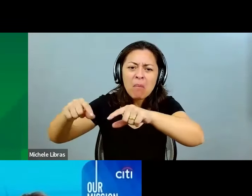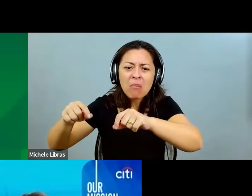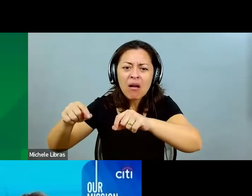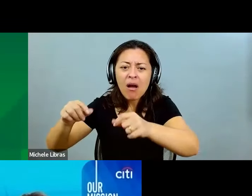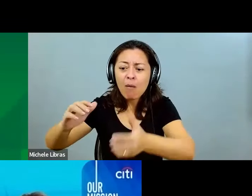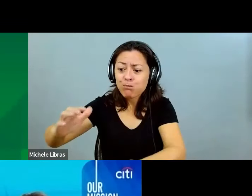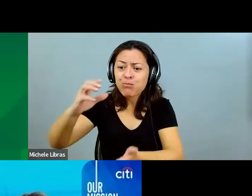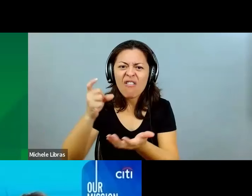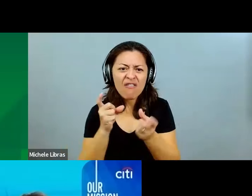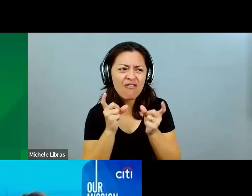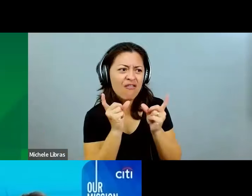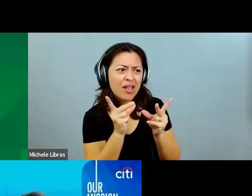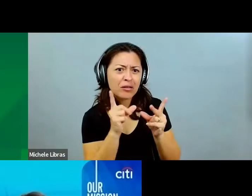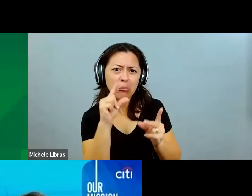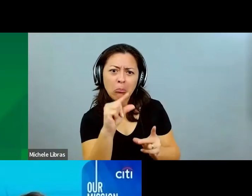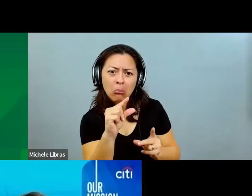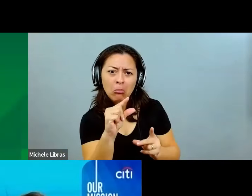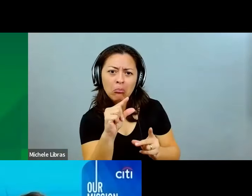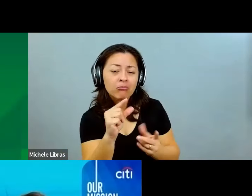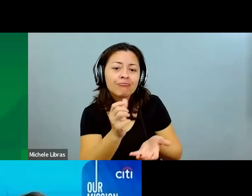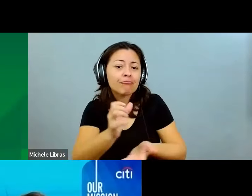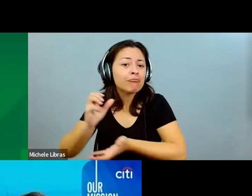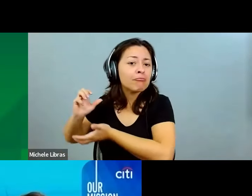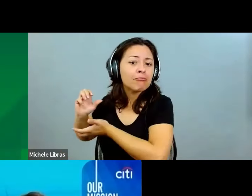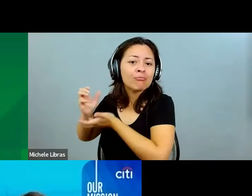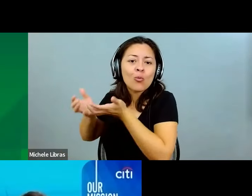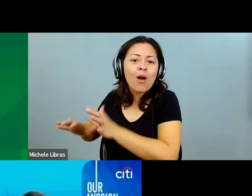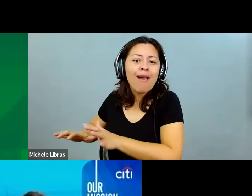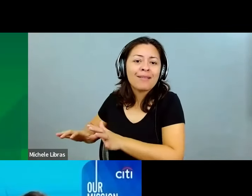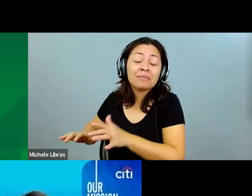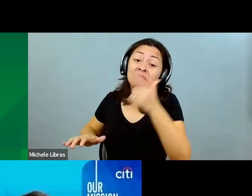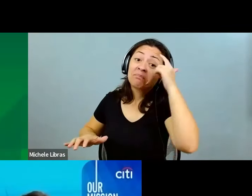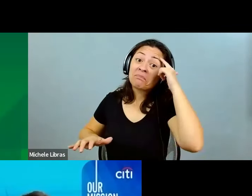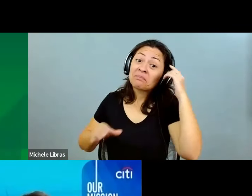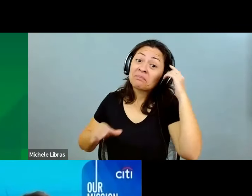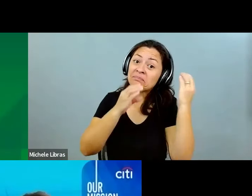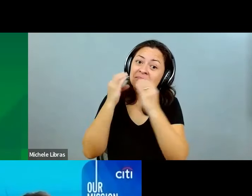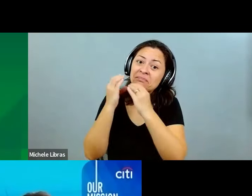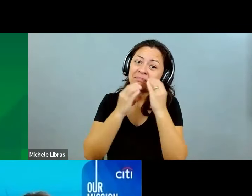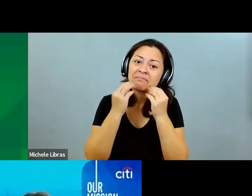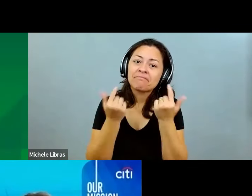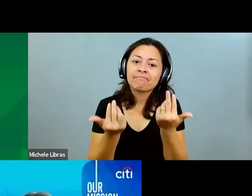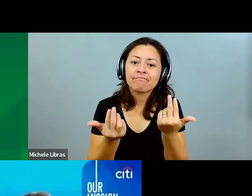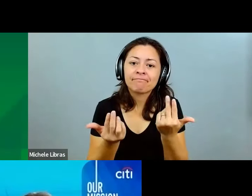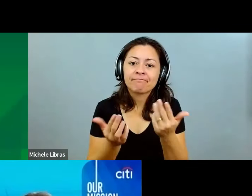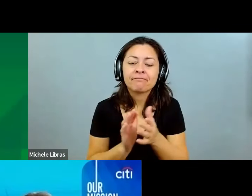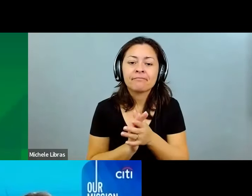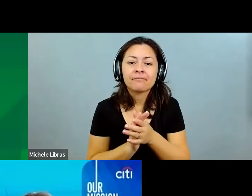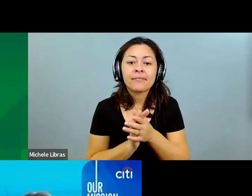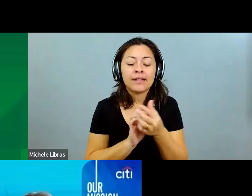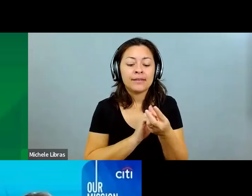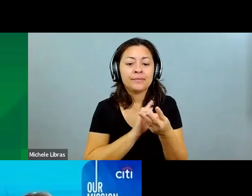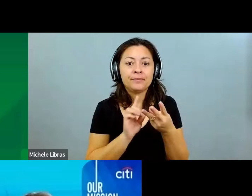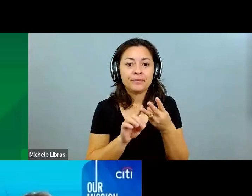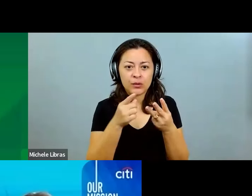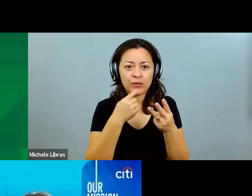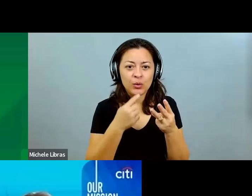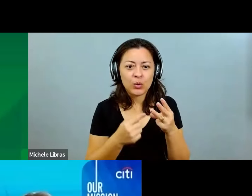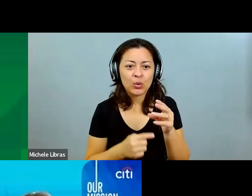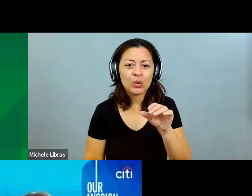esse é o Esse é o cenário que a gente visualiza pro mío né em termos de em termos de negócio de sementes nosso